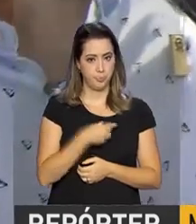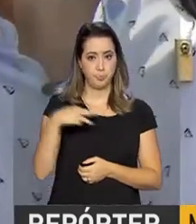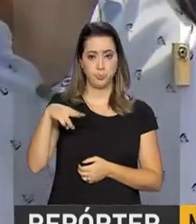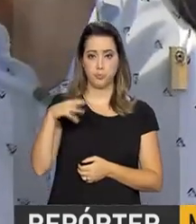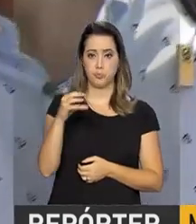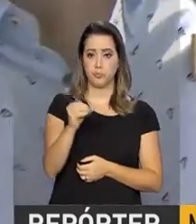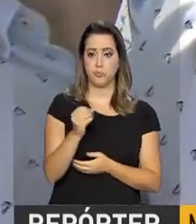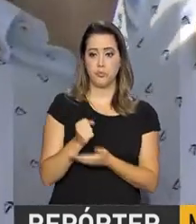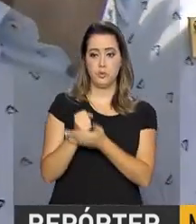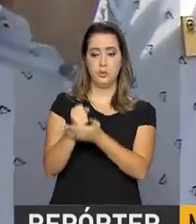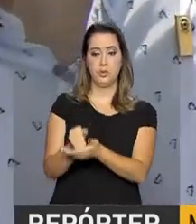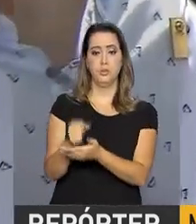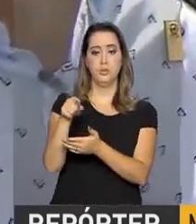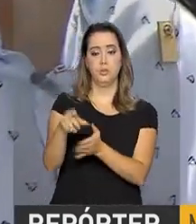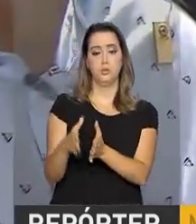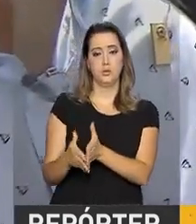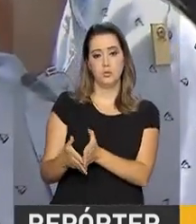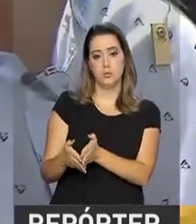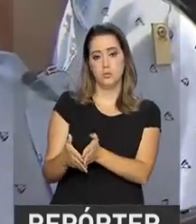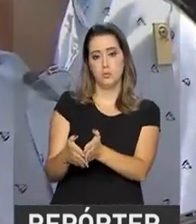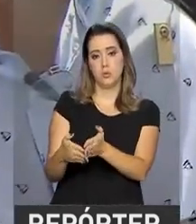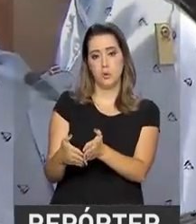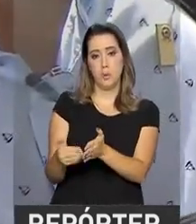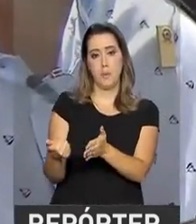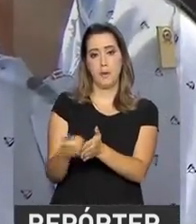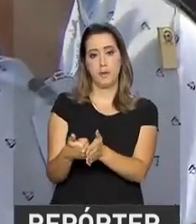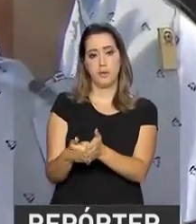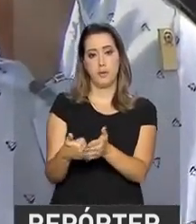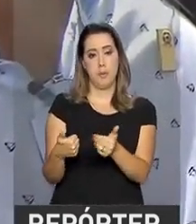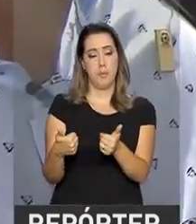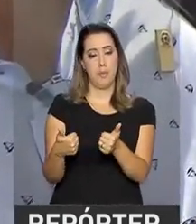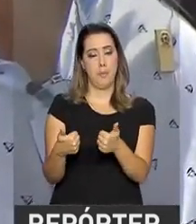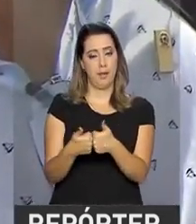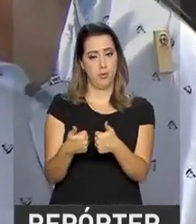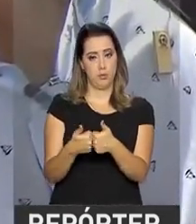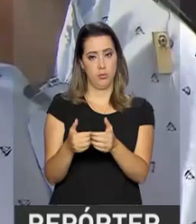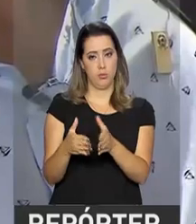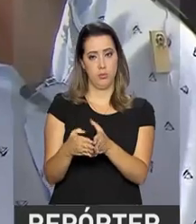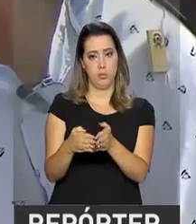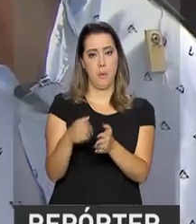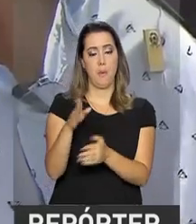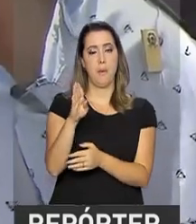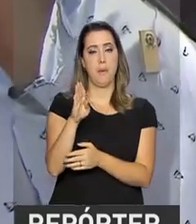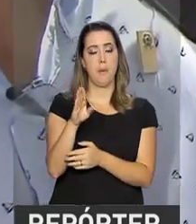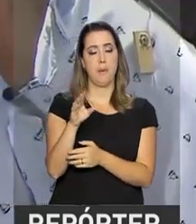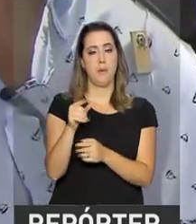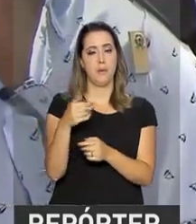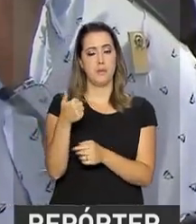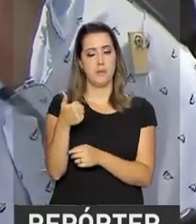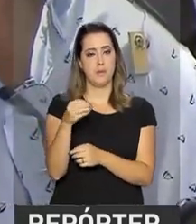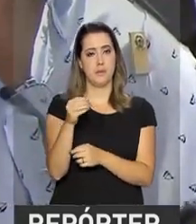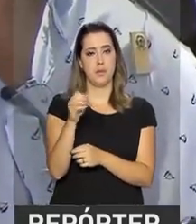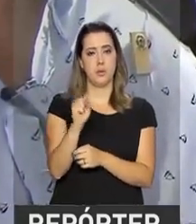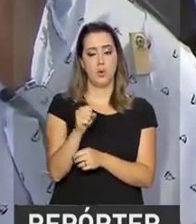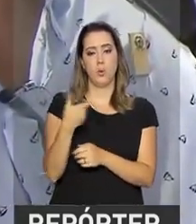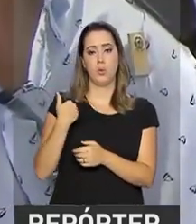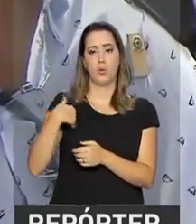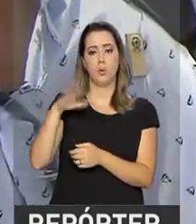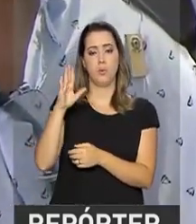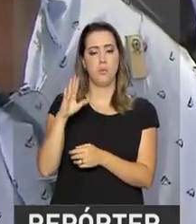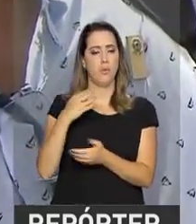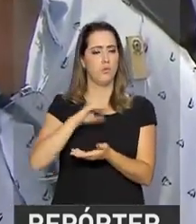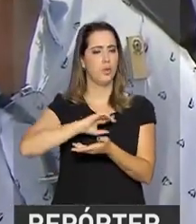para a entrega do berço 108, que vai aumentar em 40% o volume, a